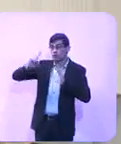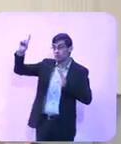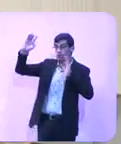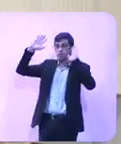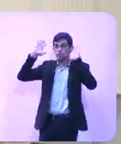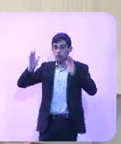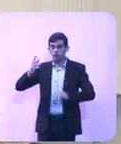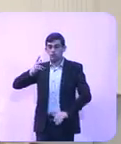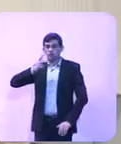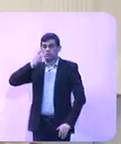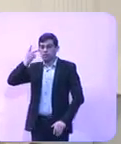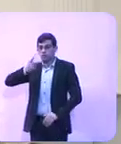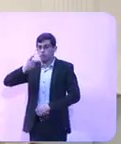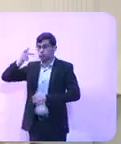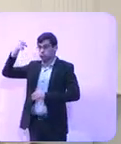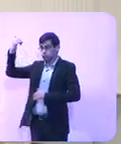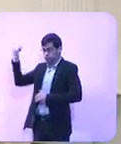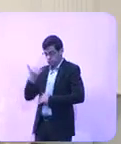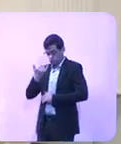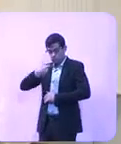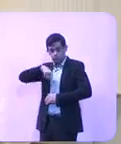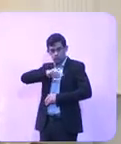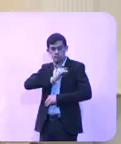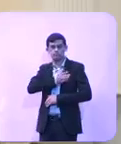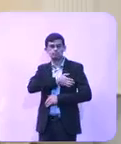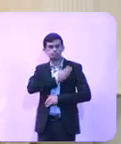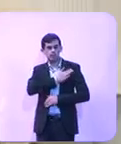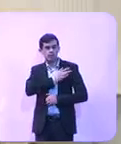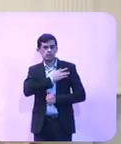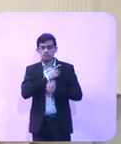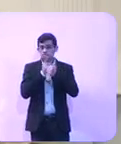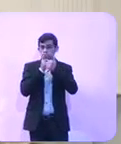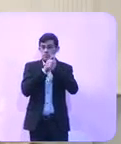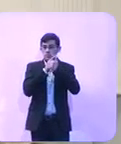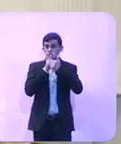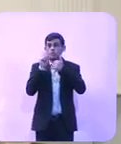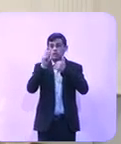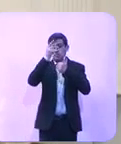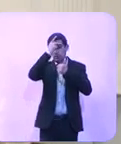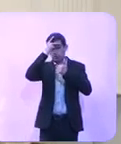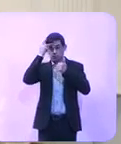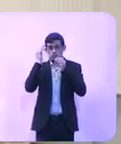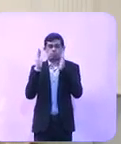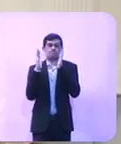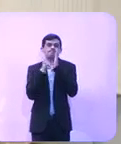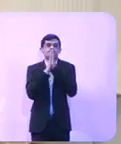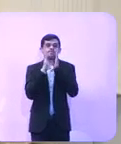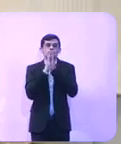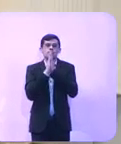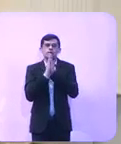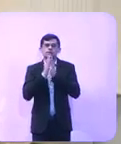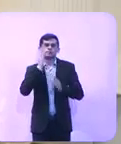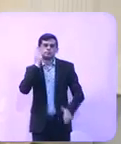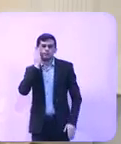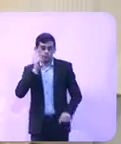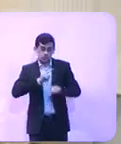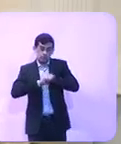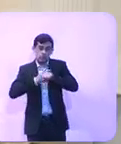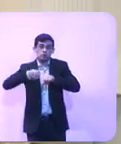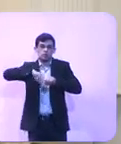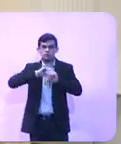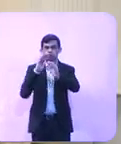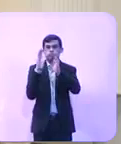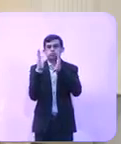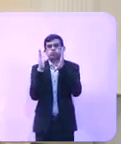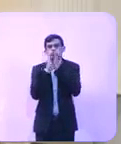coração. Primeiro, para quem ora, sabe? Quando nós oramos esse tipo de